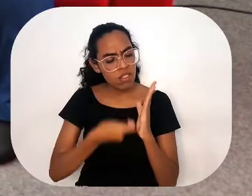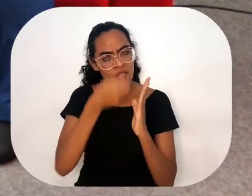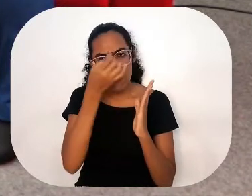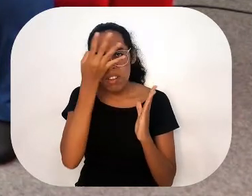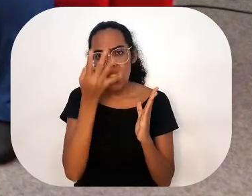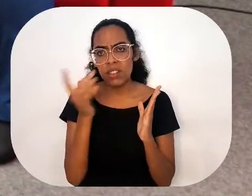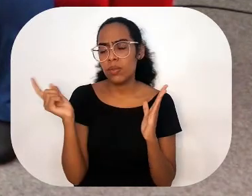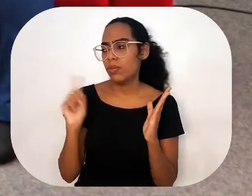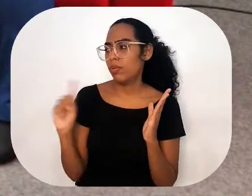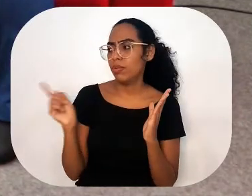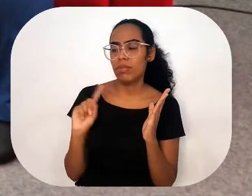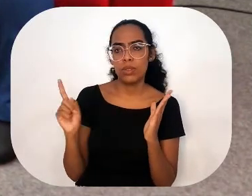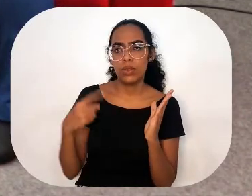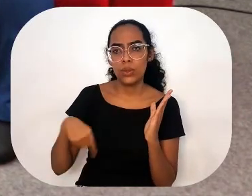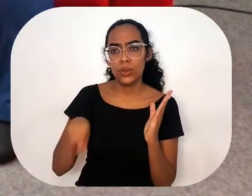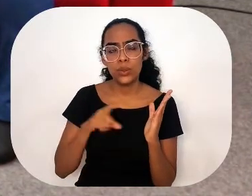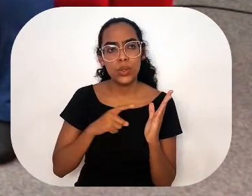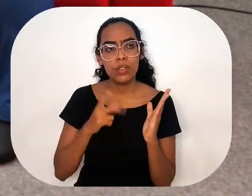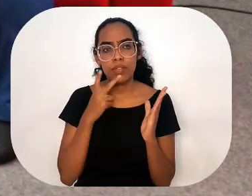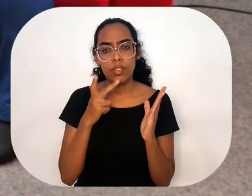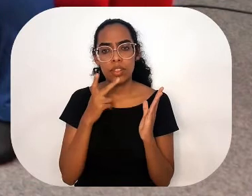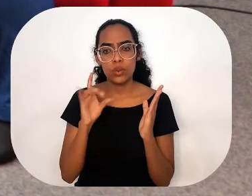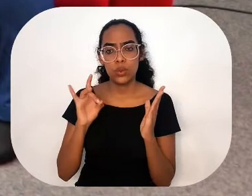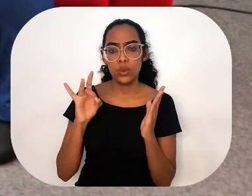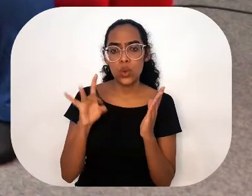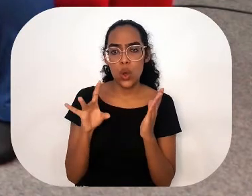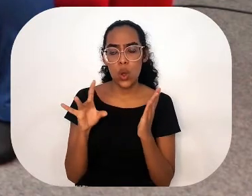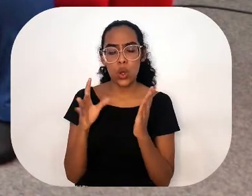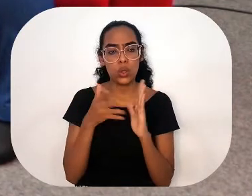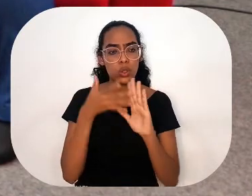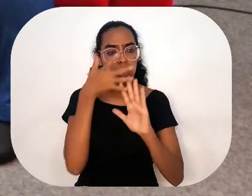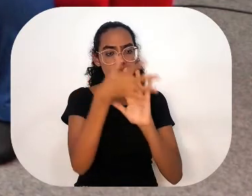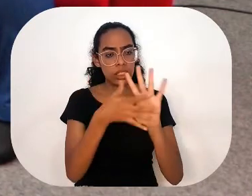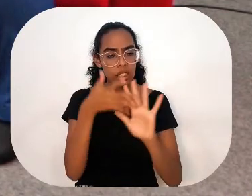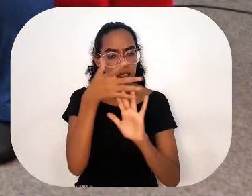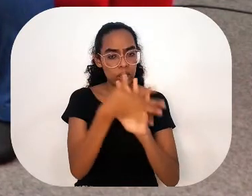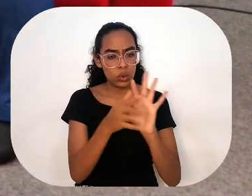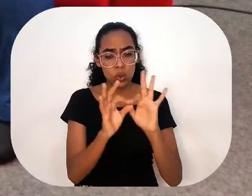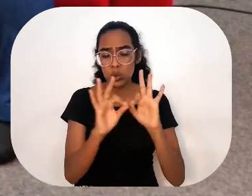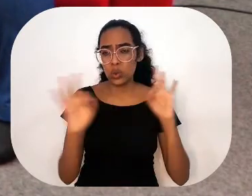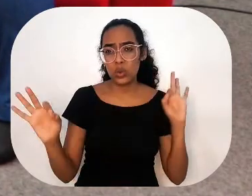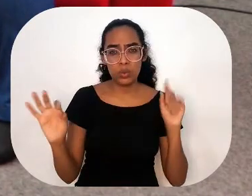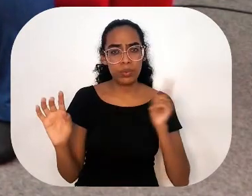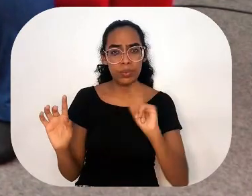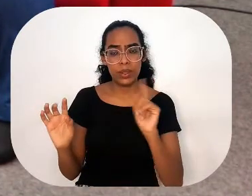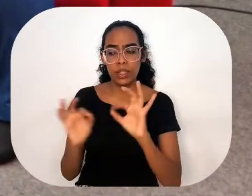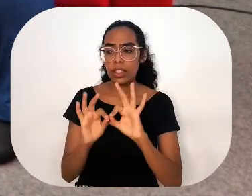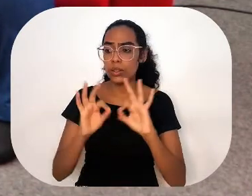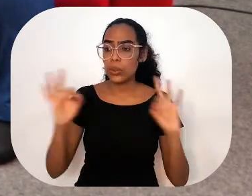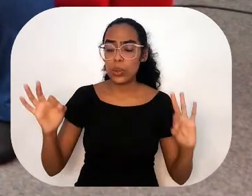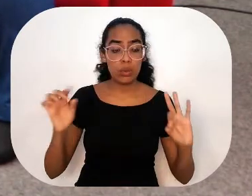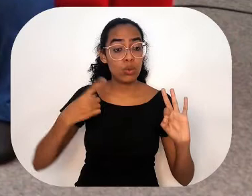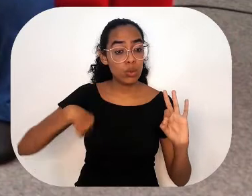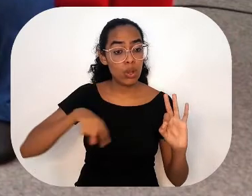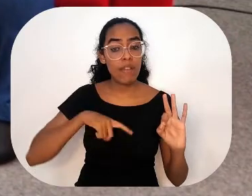fácil e escrever é um processo árduo porque você não tá falando não é um texto que tá longe de você